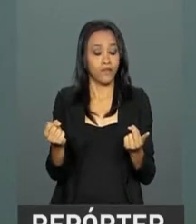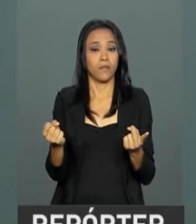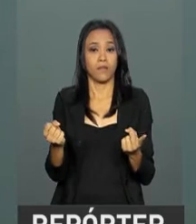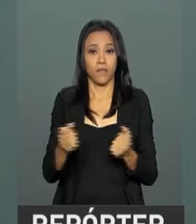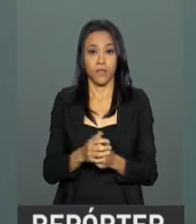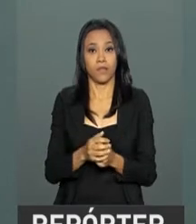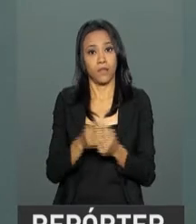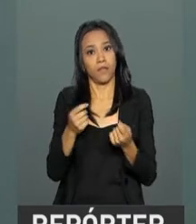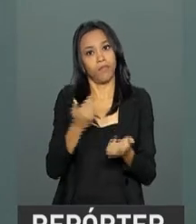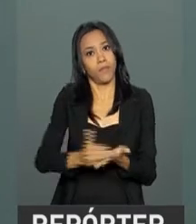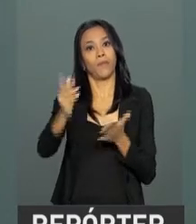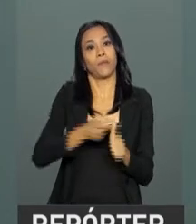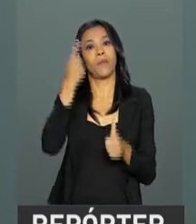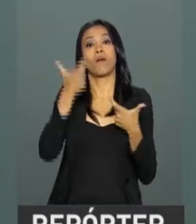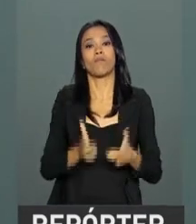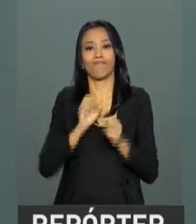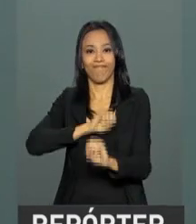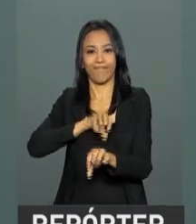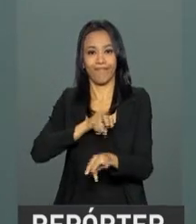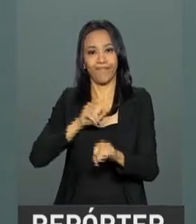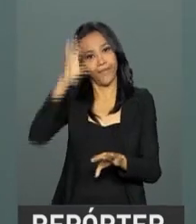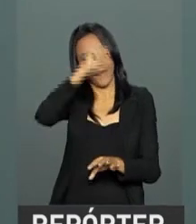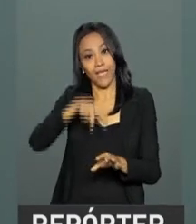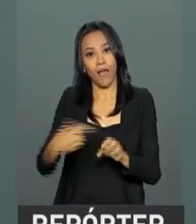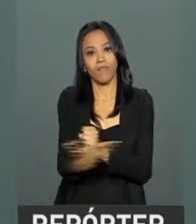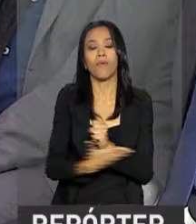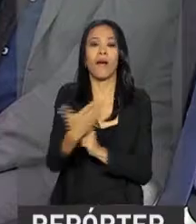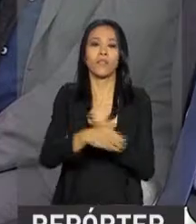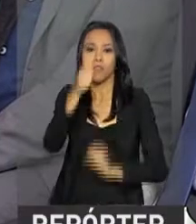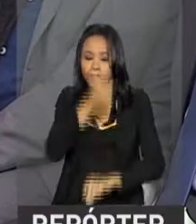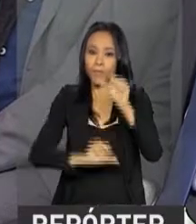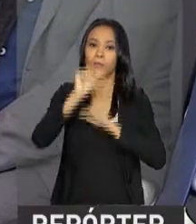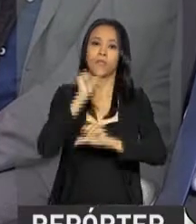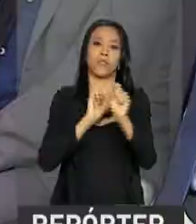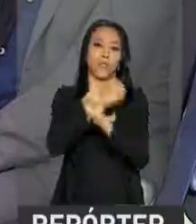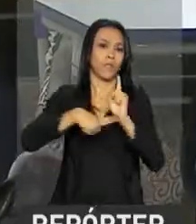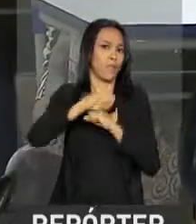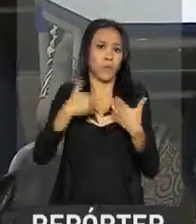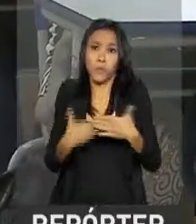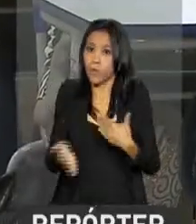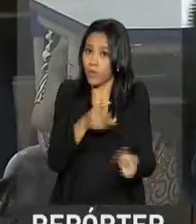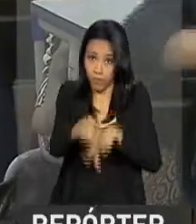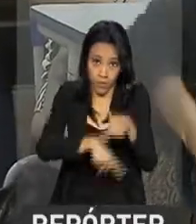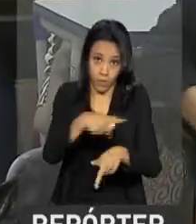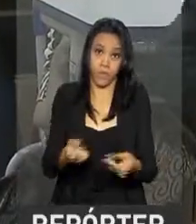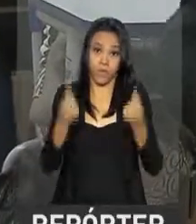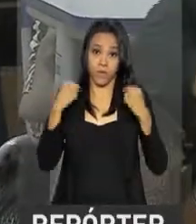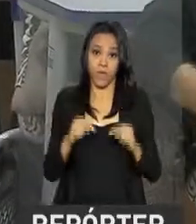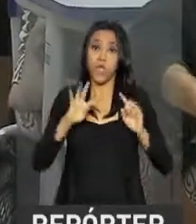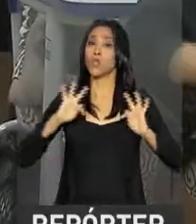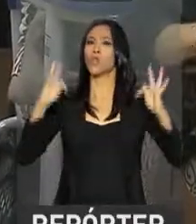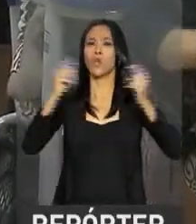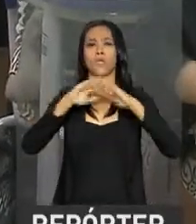pela educação como base de transformação social de qualquer povo todas as escolas devem